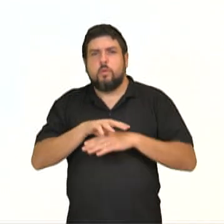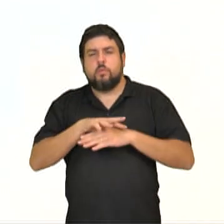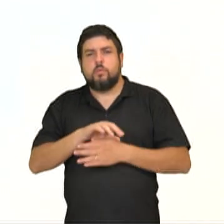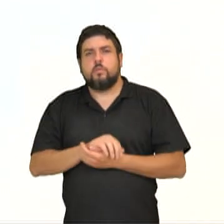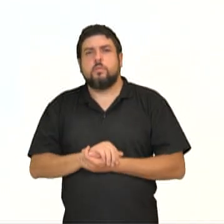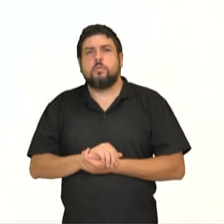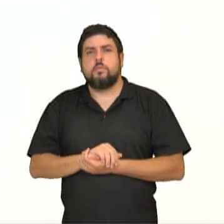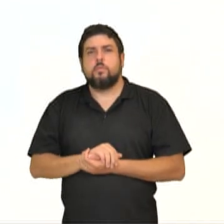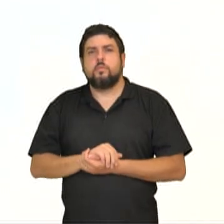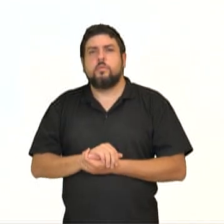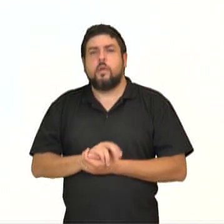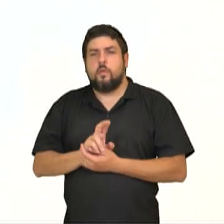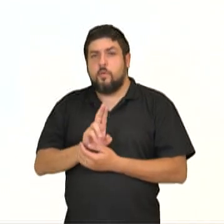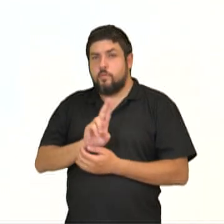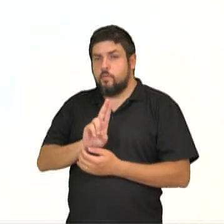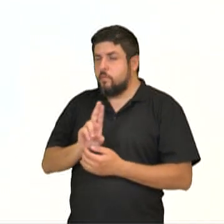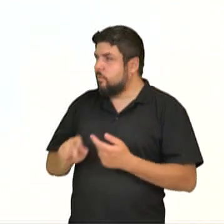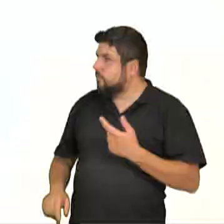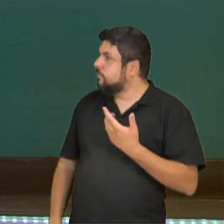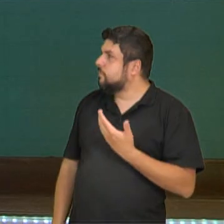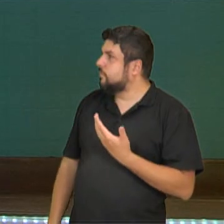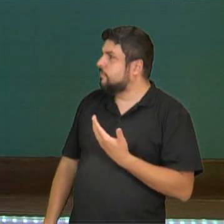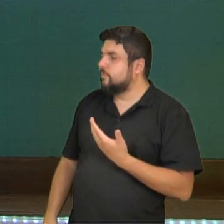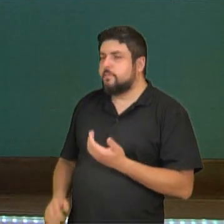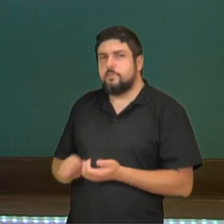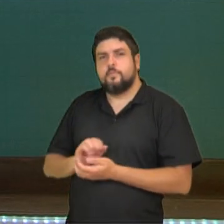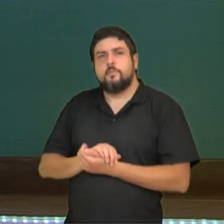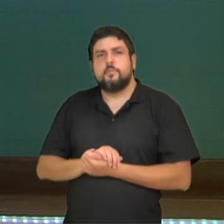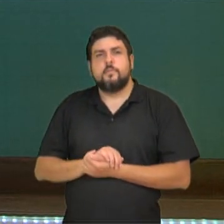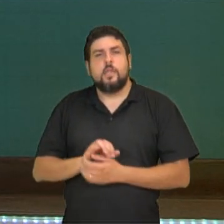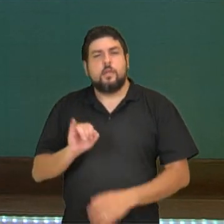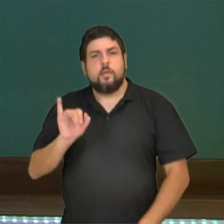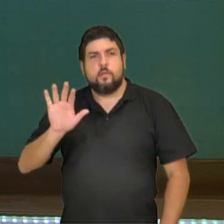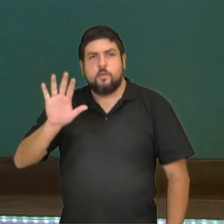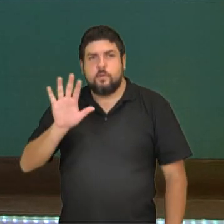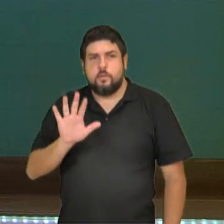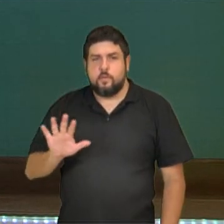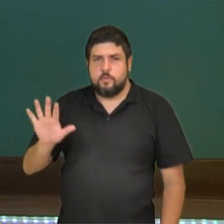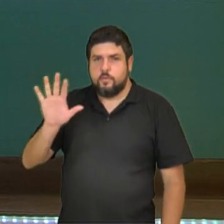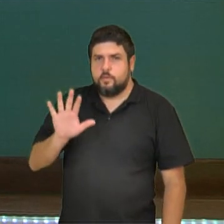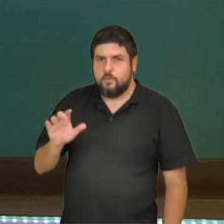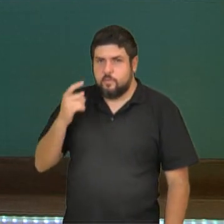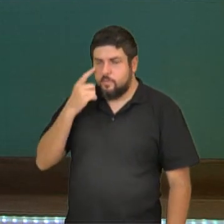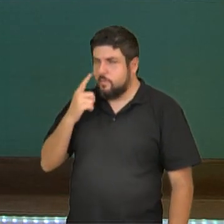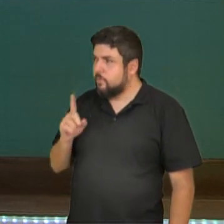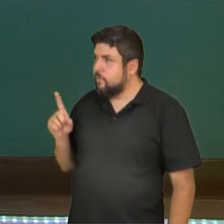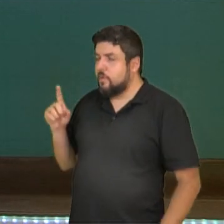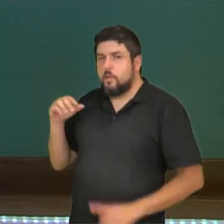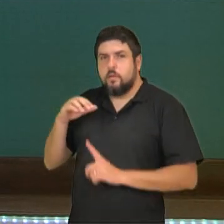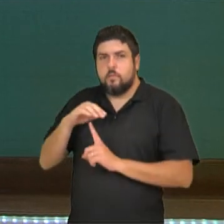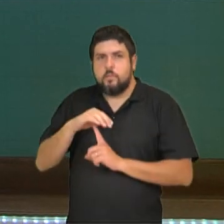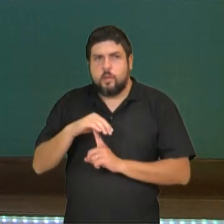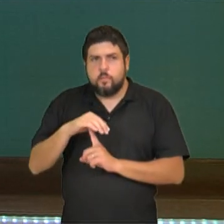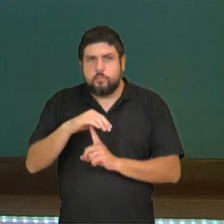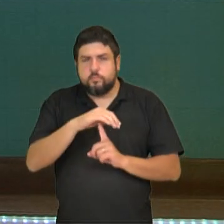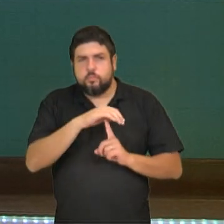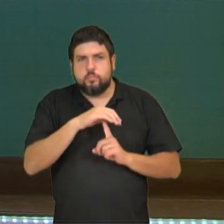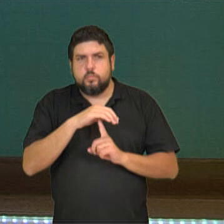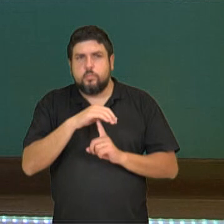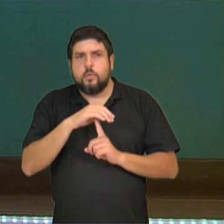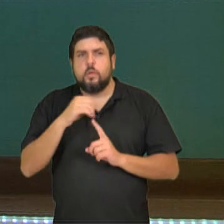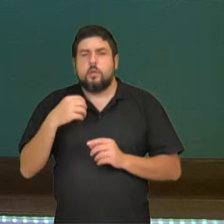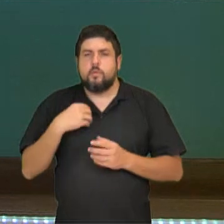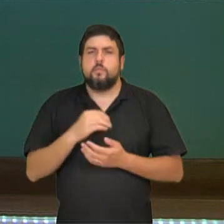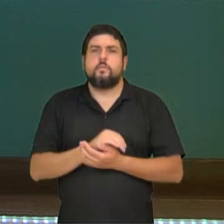Aspergillus fumigatus. Então aqui nós temos a imagem, né, uma representação da colônia, né, do